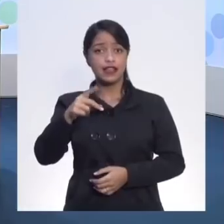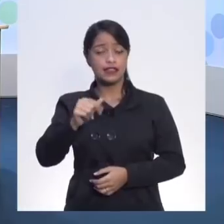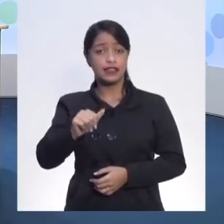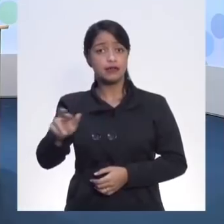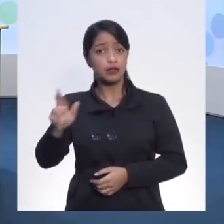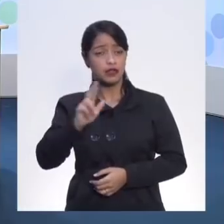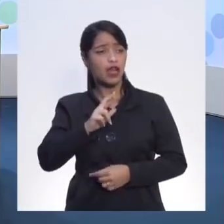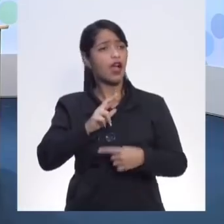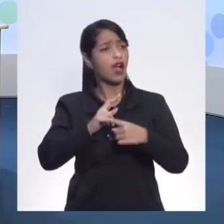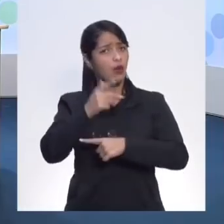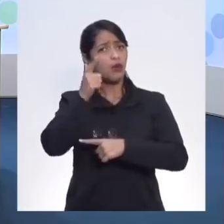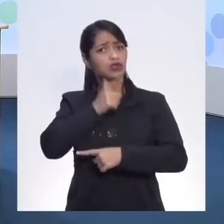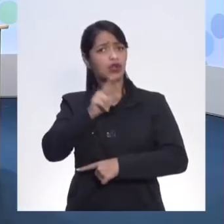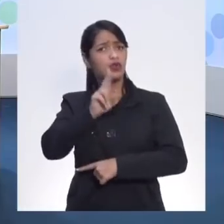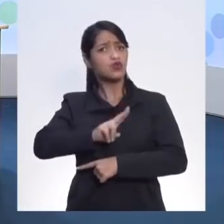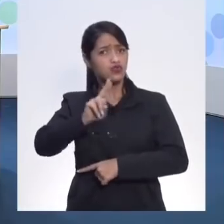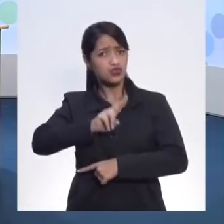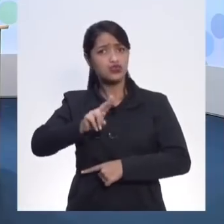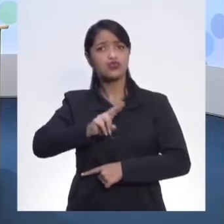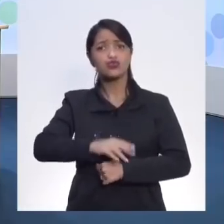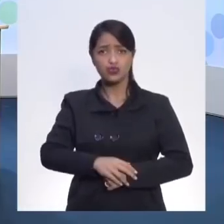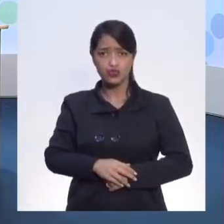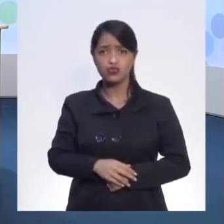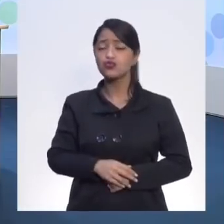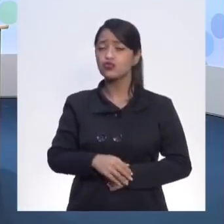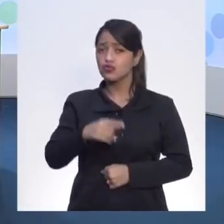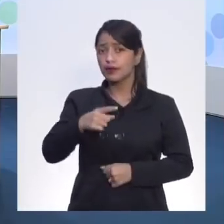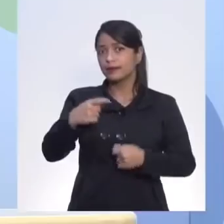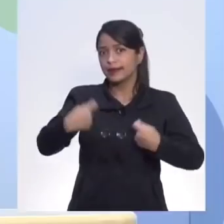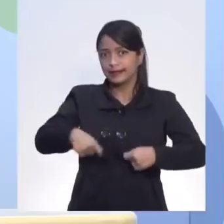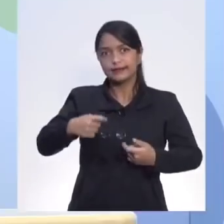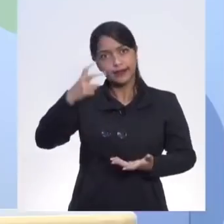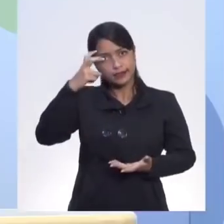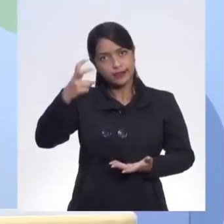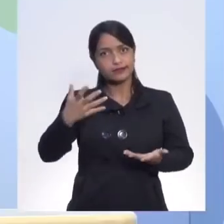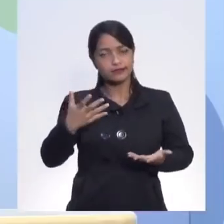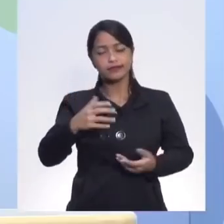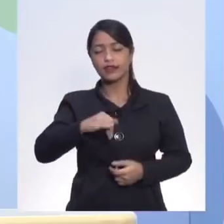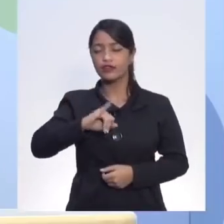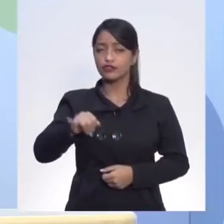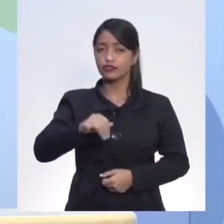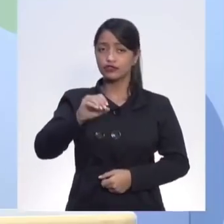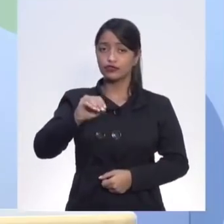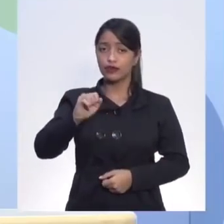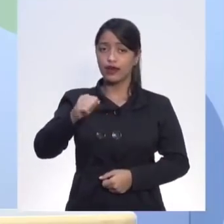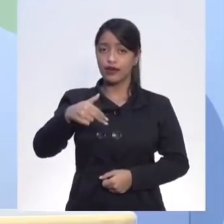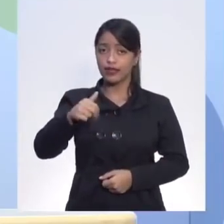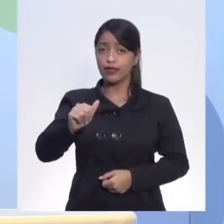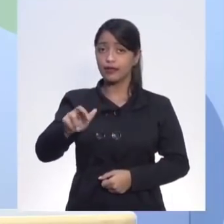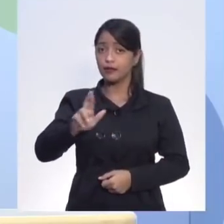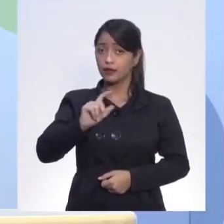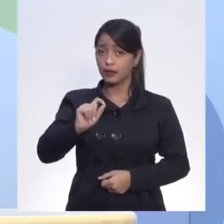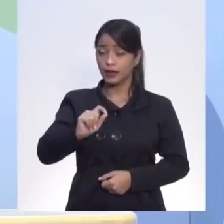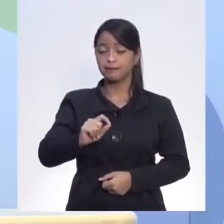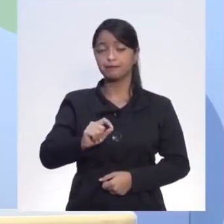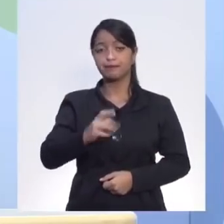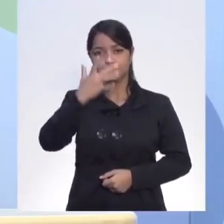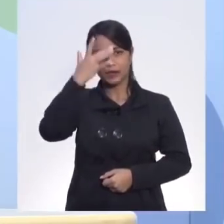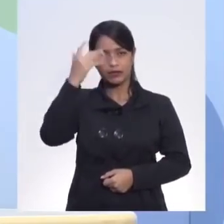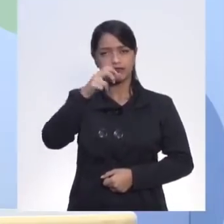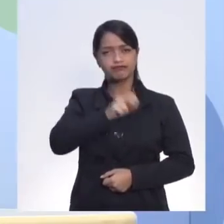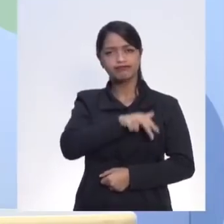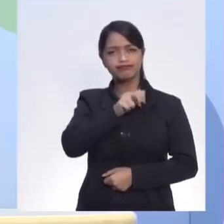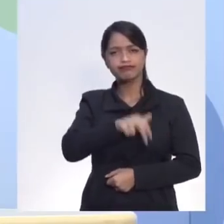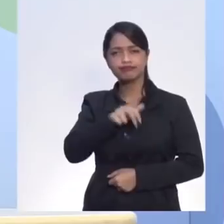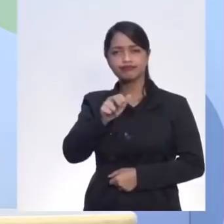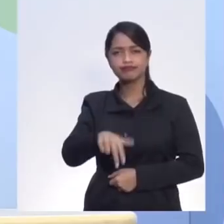não é útil se ele não for inteligente. A Joana disse o seguinte, os peregrinos, acertou também, colocou, porque ele